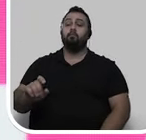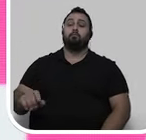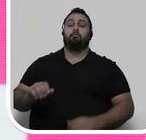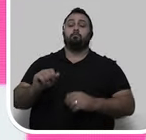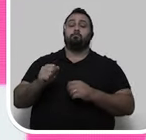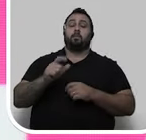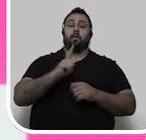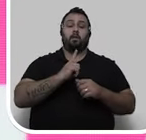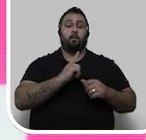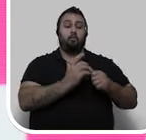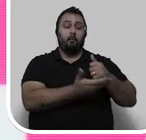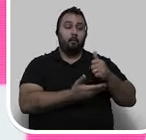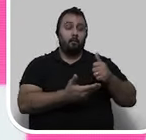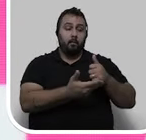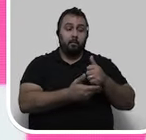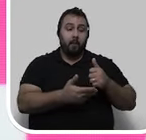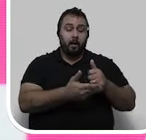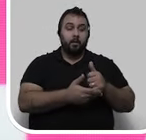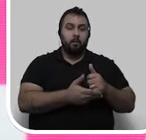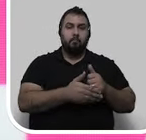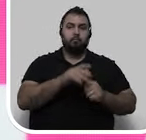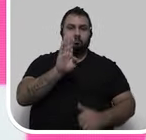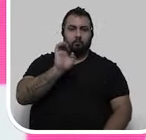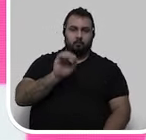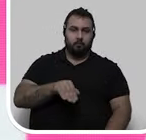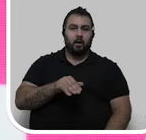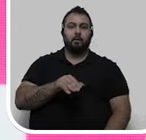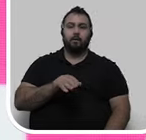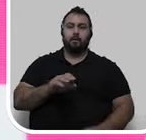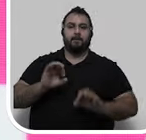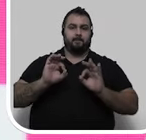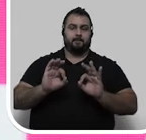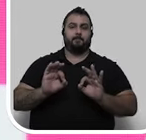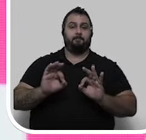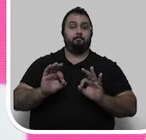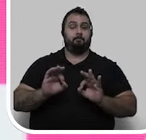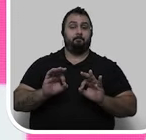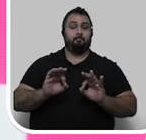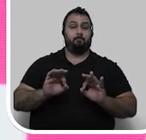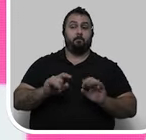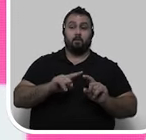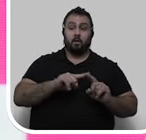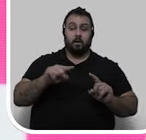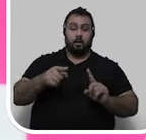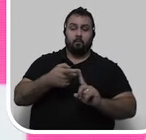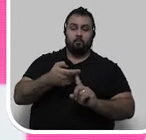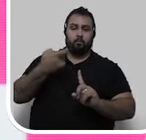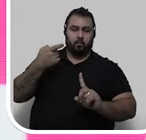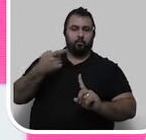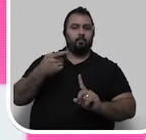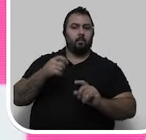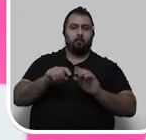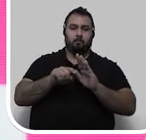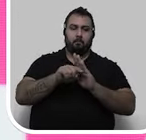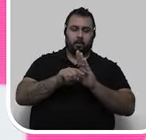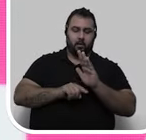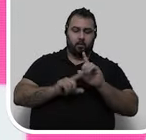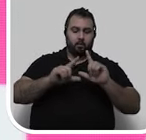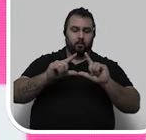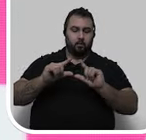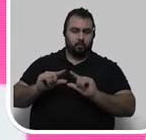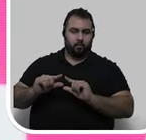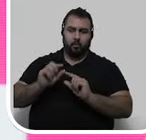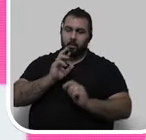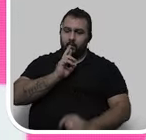ataque. A probabilidade de que esse ataque tenha uma extensão muito maior é menor. A capacidade de